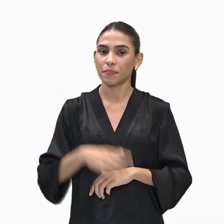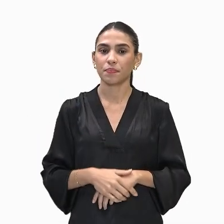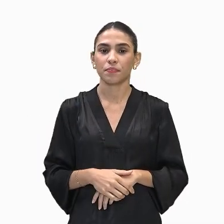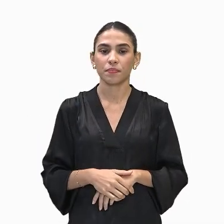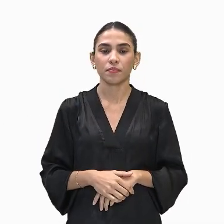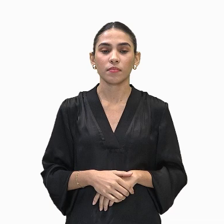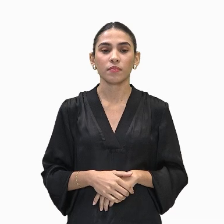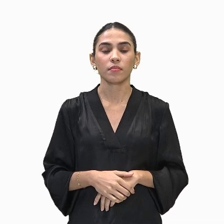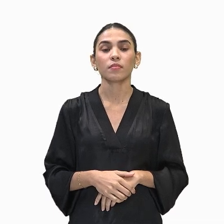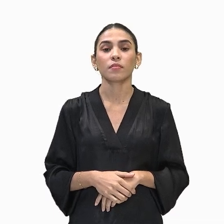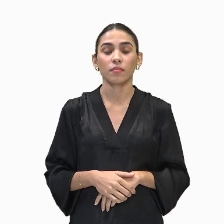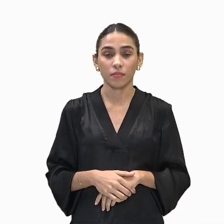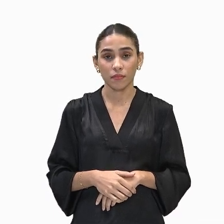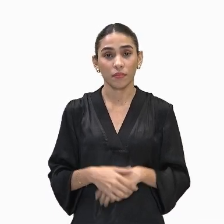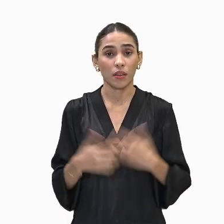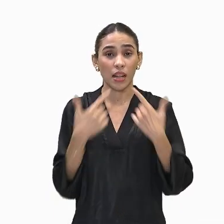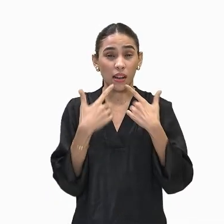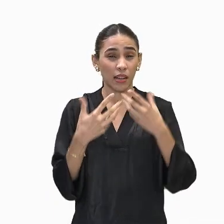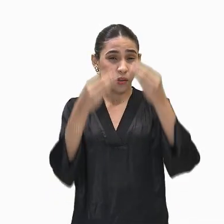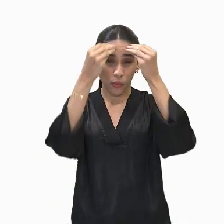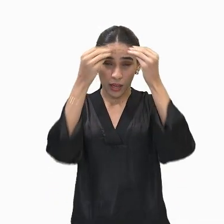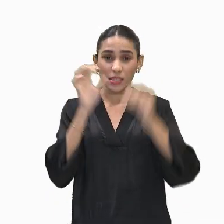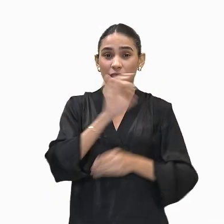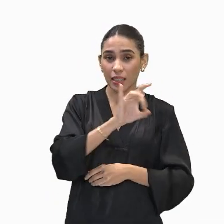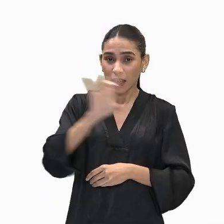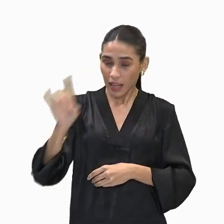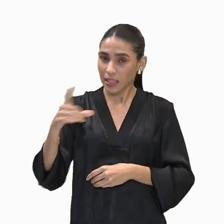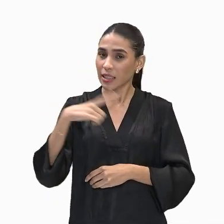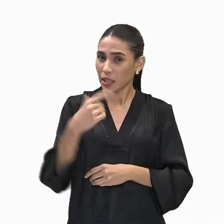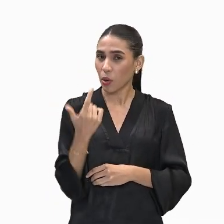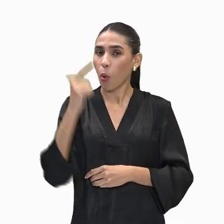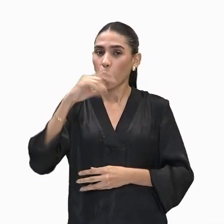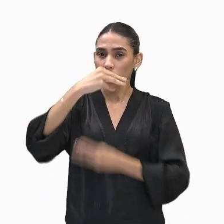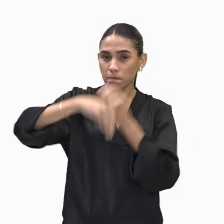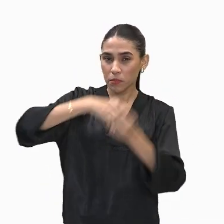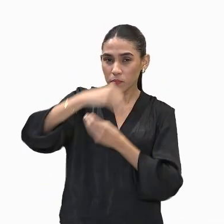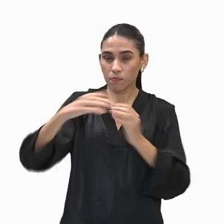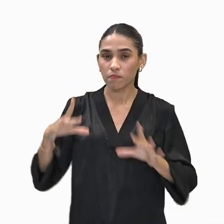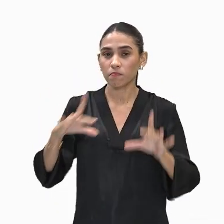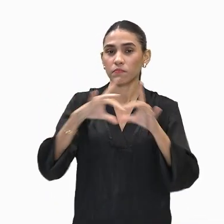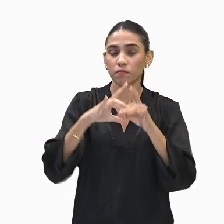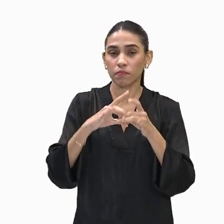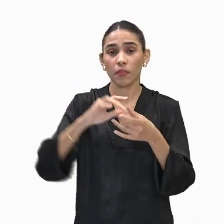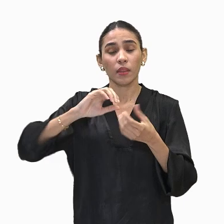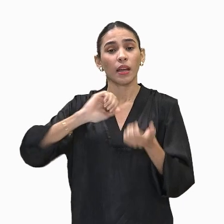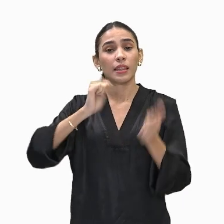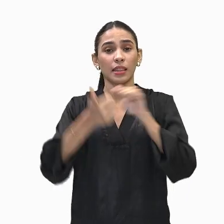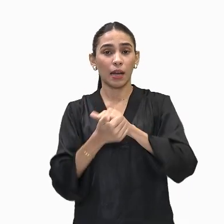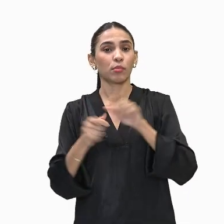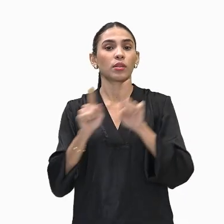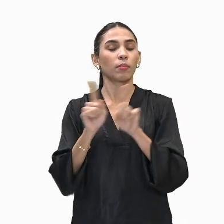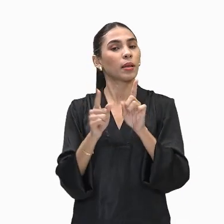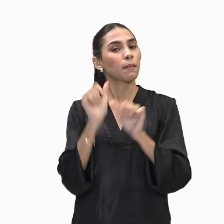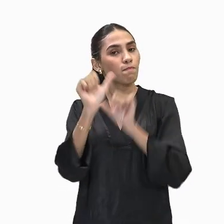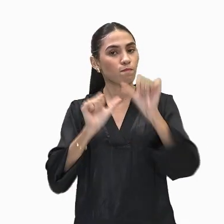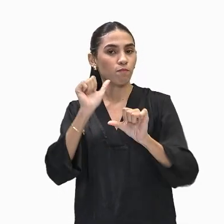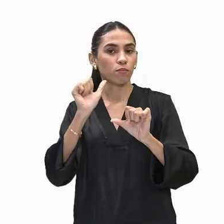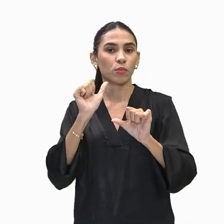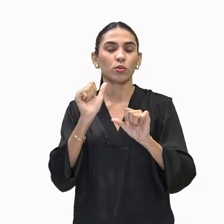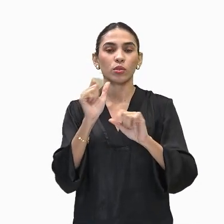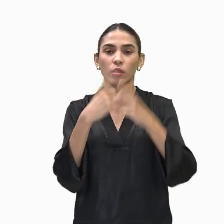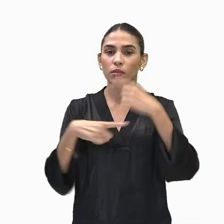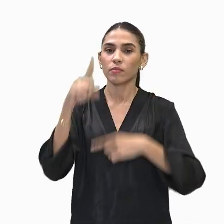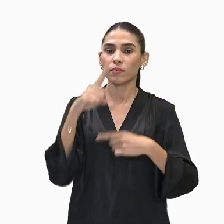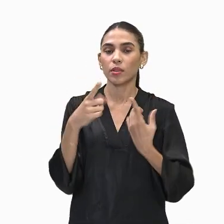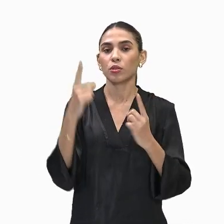de cada linguagem, há outras que se misturam, se conectam e se adaptam e se transformam com os meios